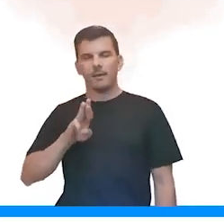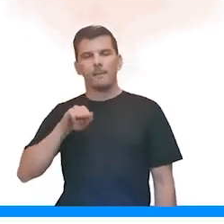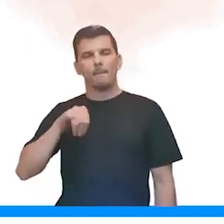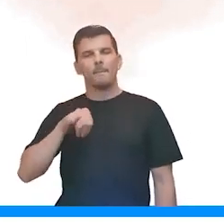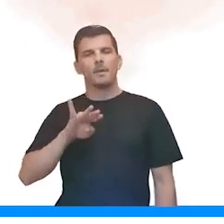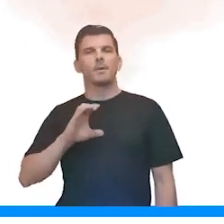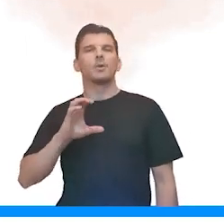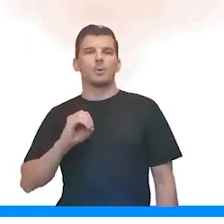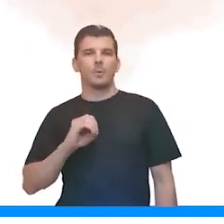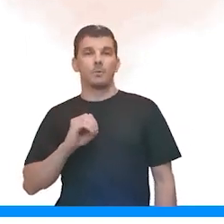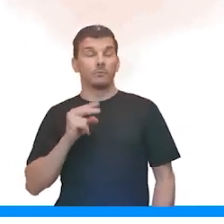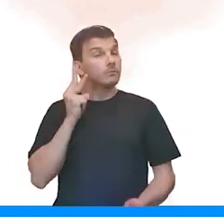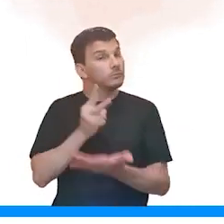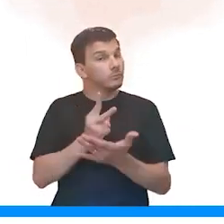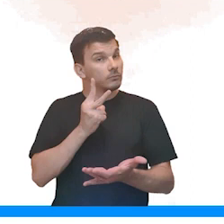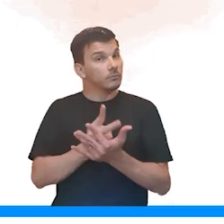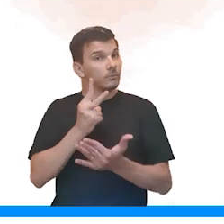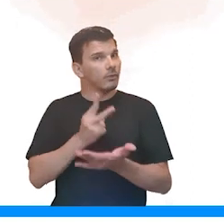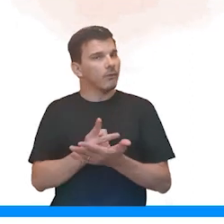um processo isotérmico?